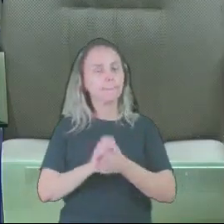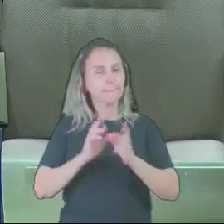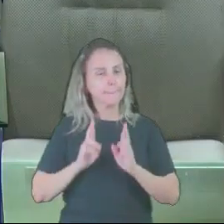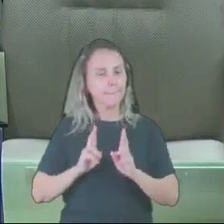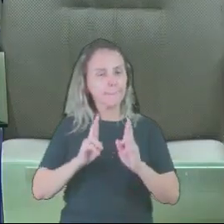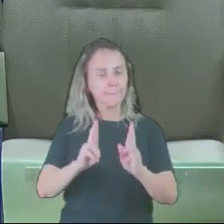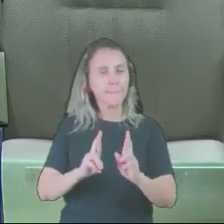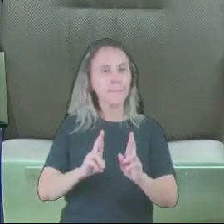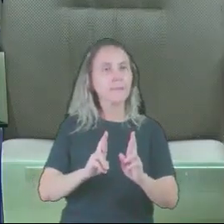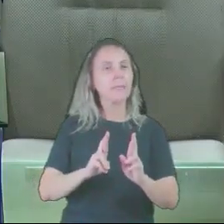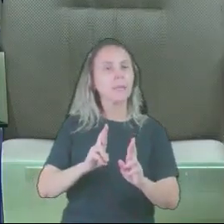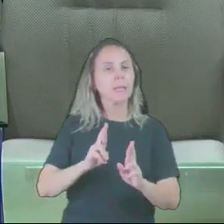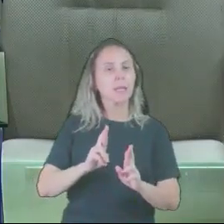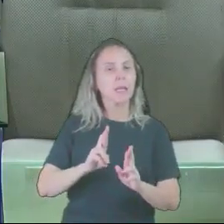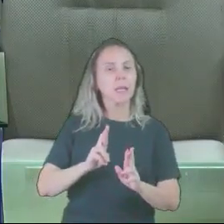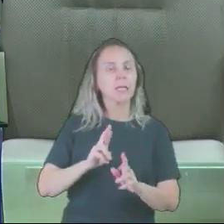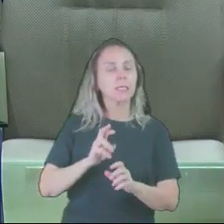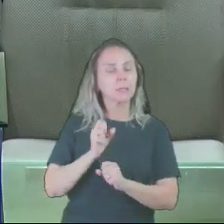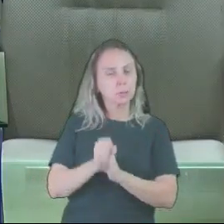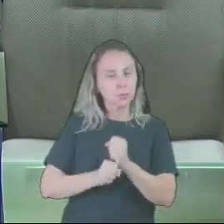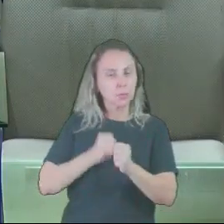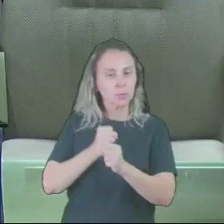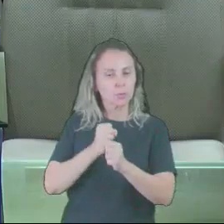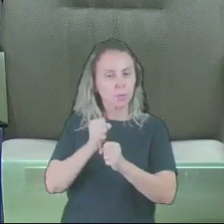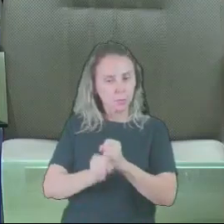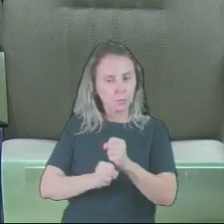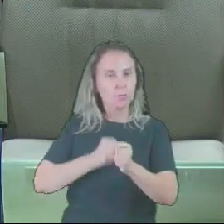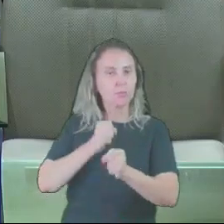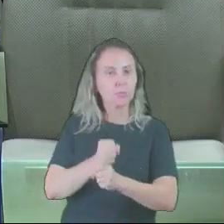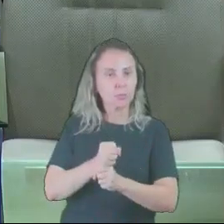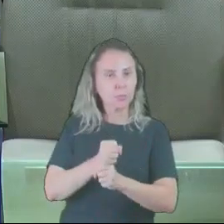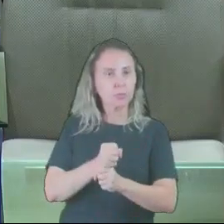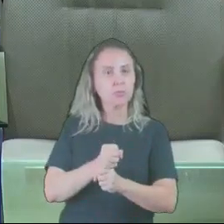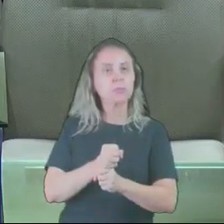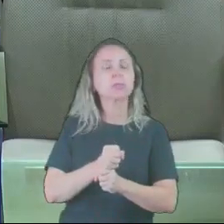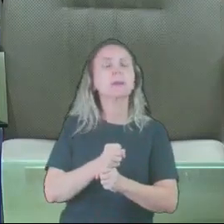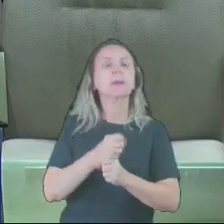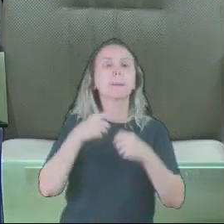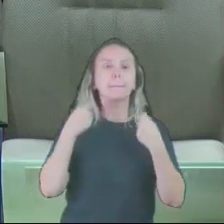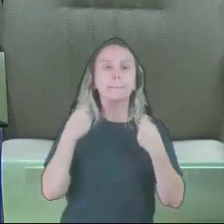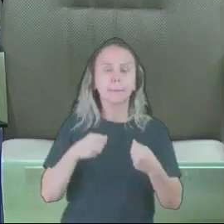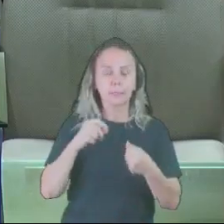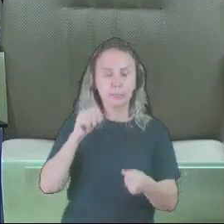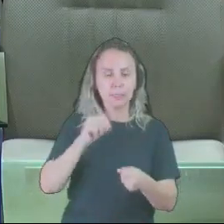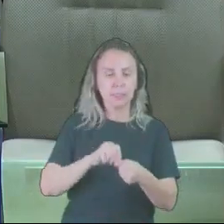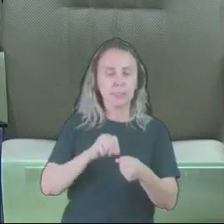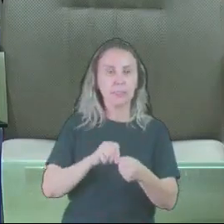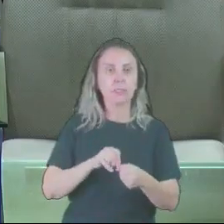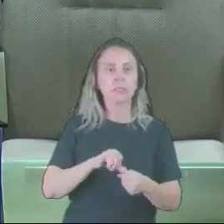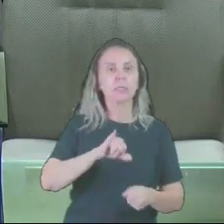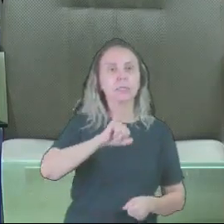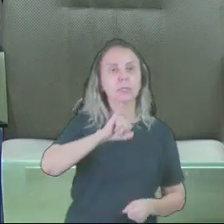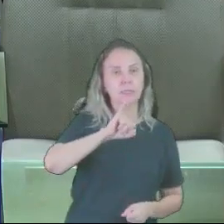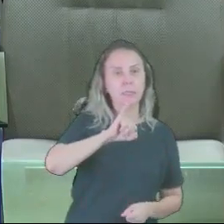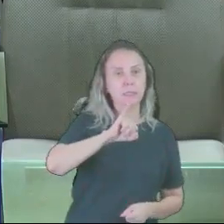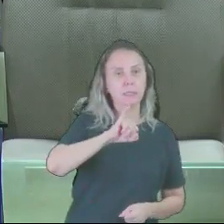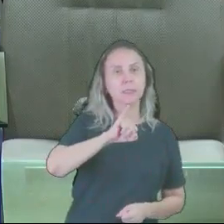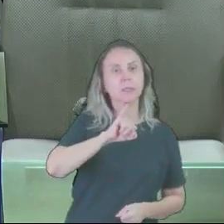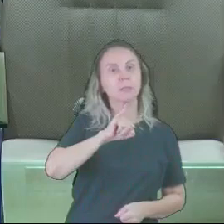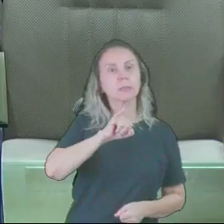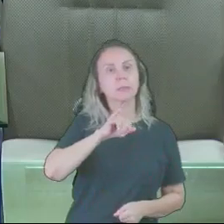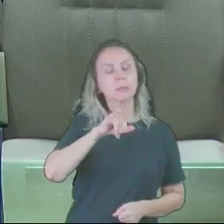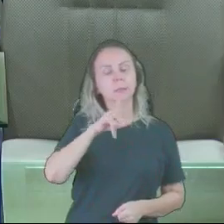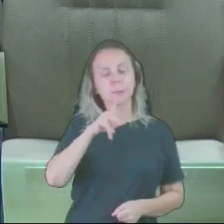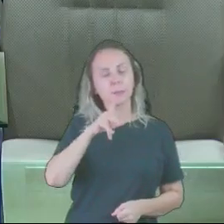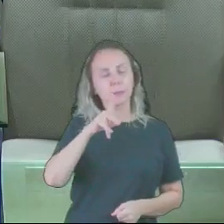de Renda Oi e você não pode fazer falcatrua mente na declaração do Imposto de Renda Então são coisas que